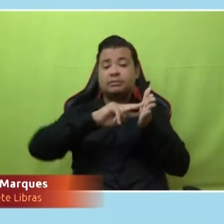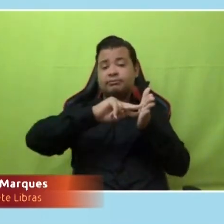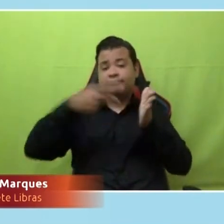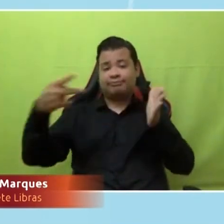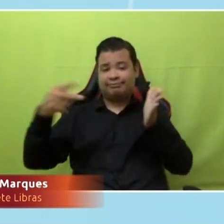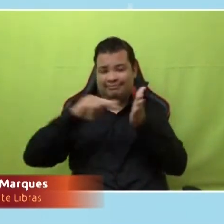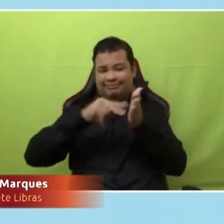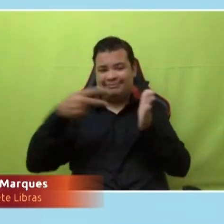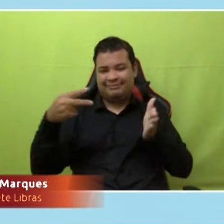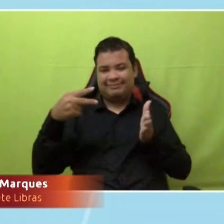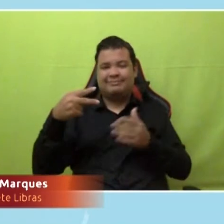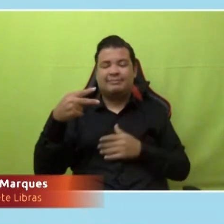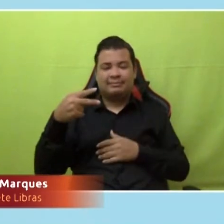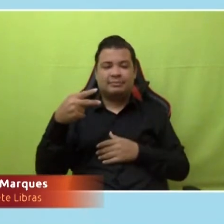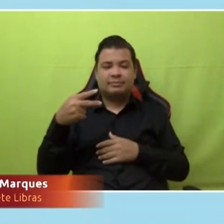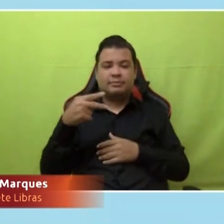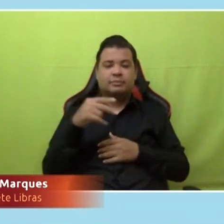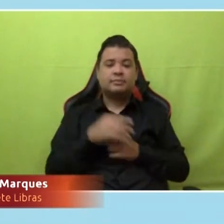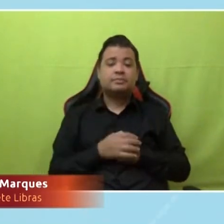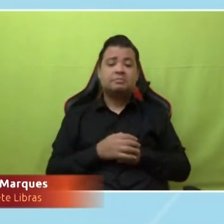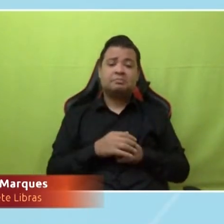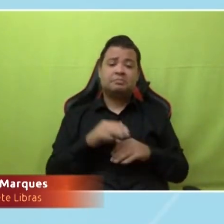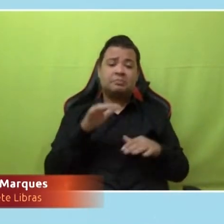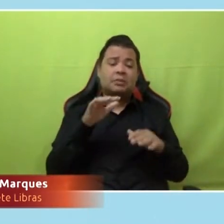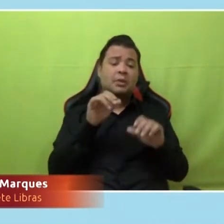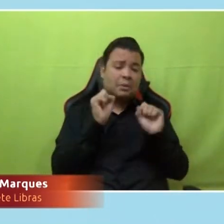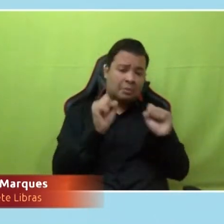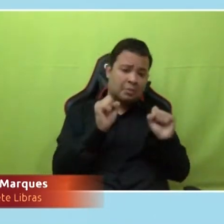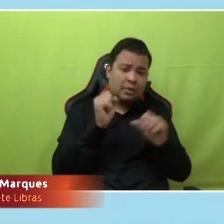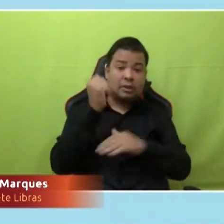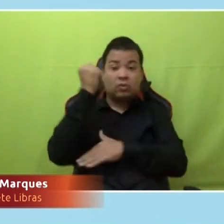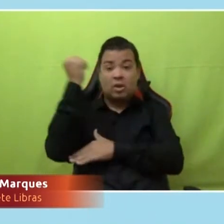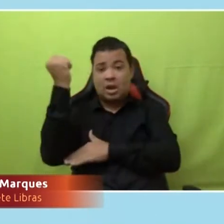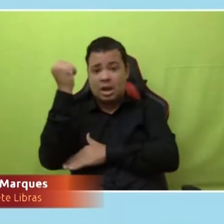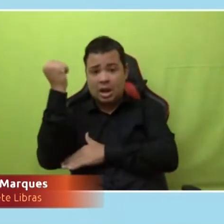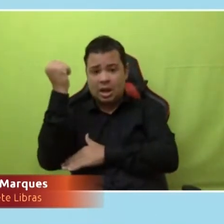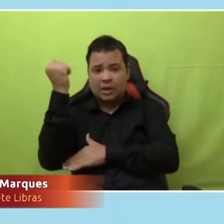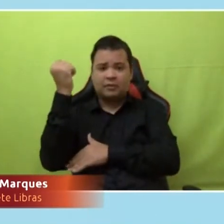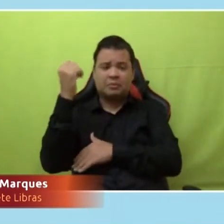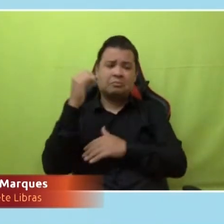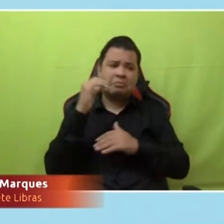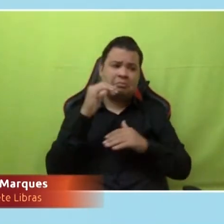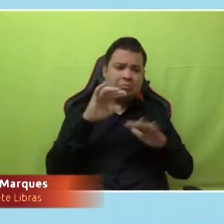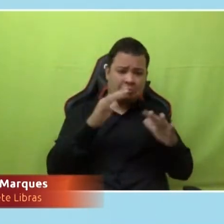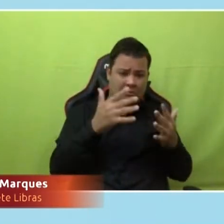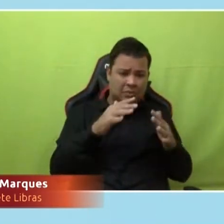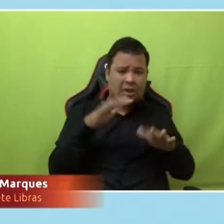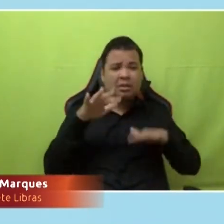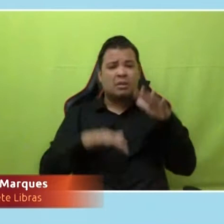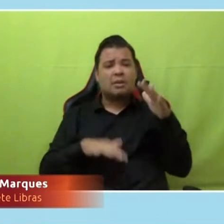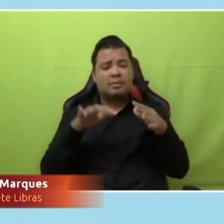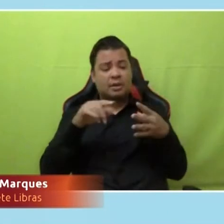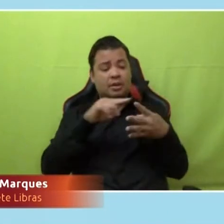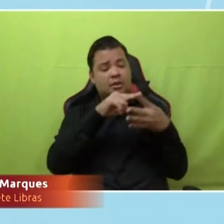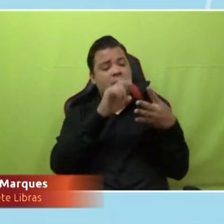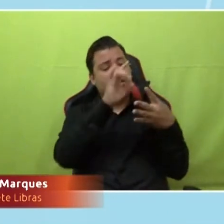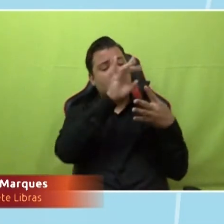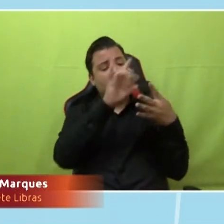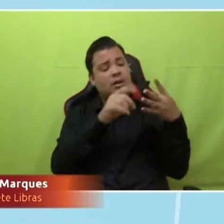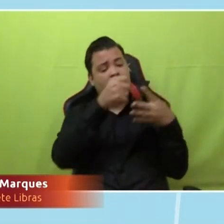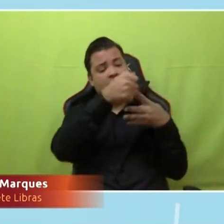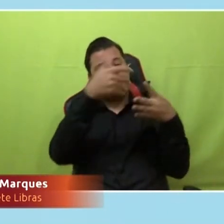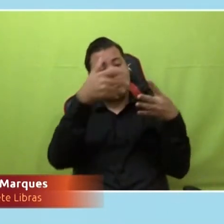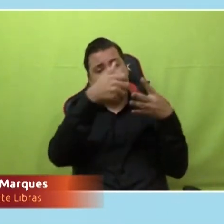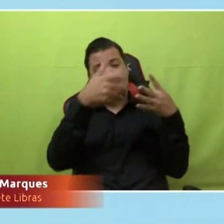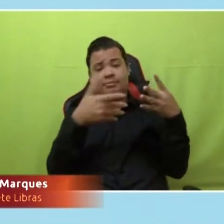Eu posso ter maior ou menor gravidade de acordo com essas variações. A gente não tem os 4 circulando hoje